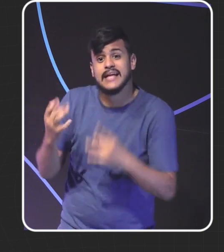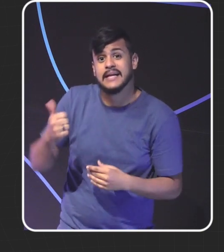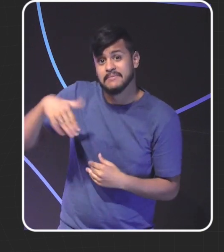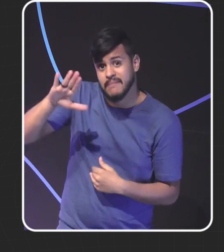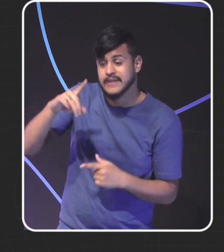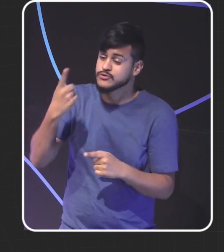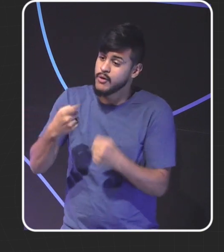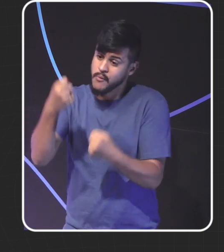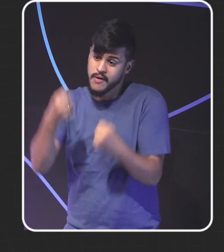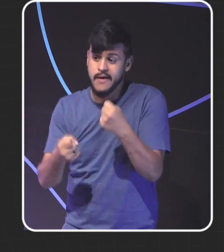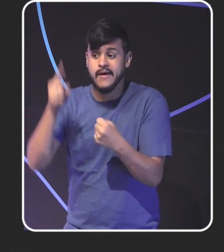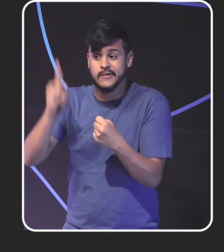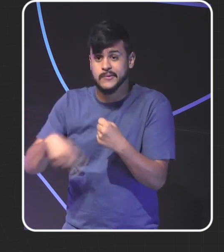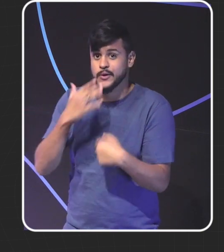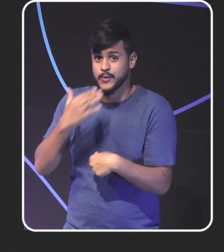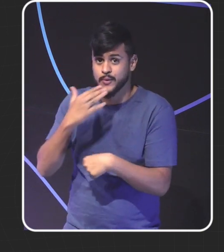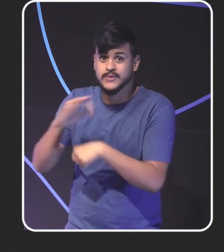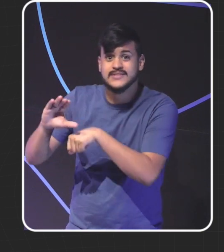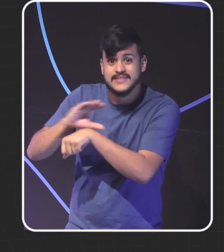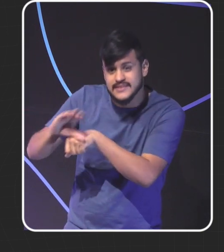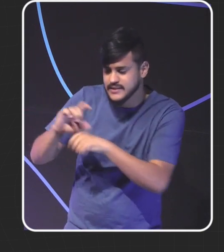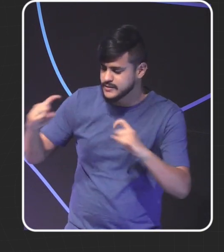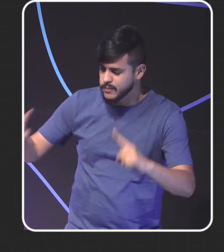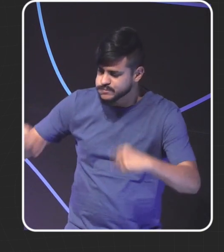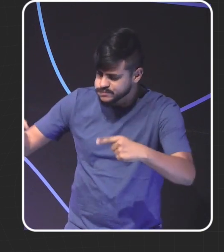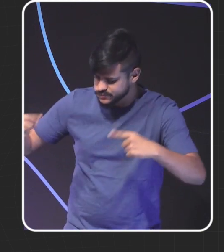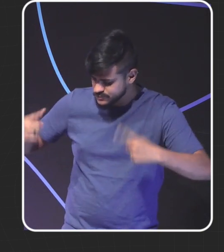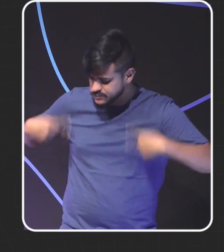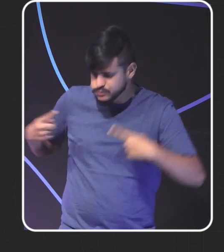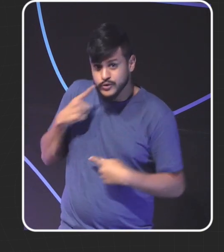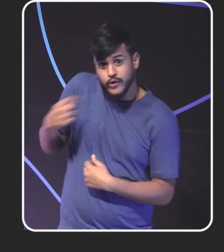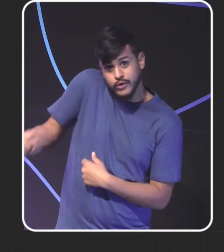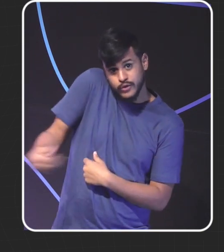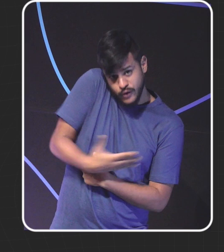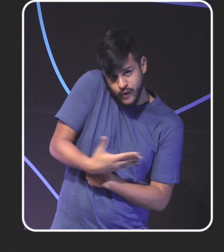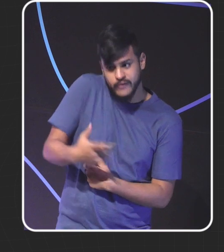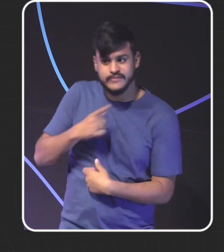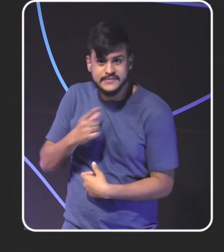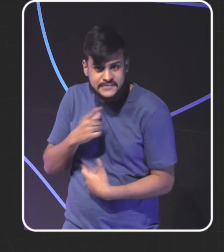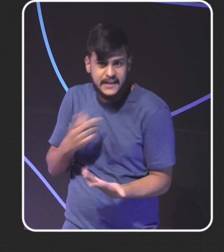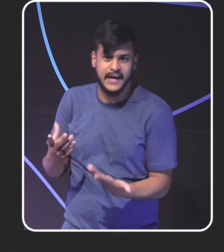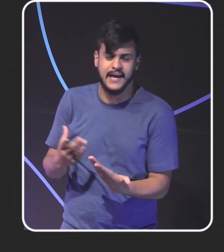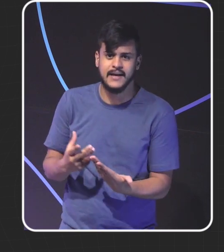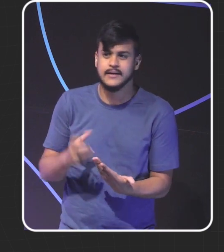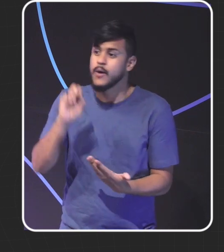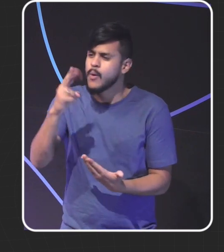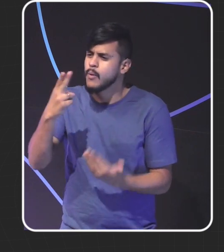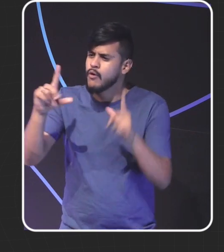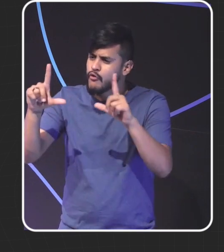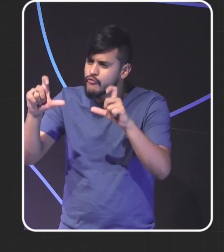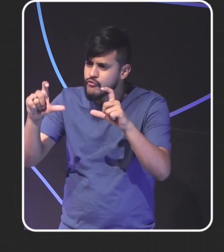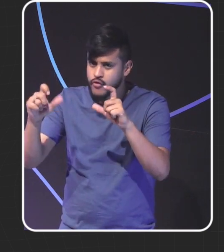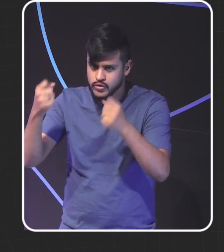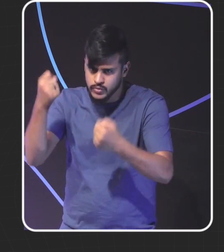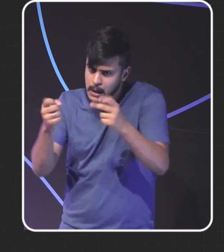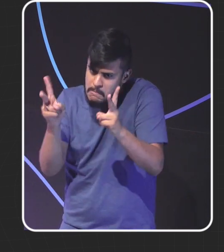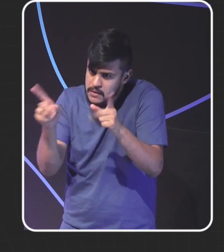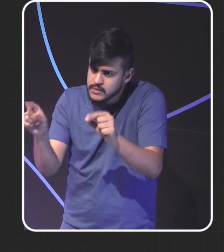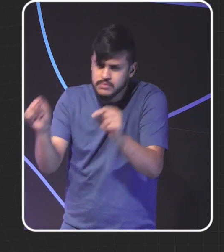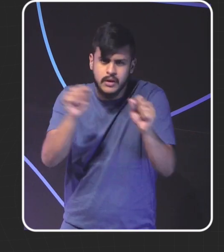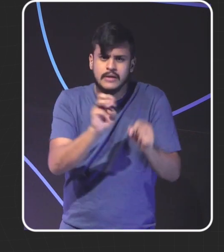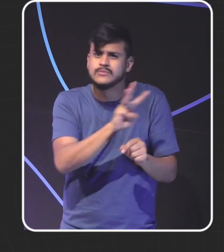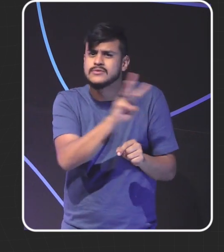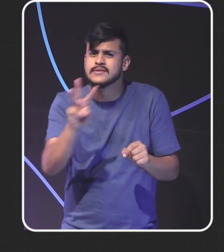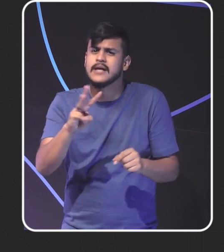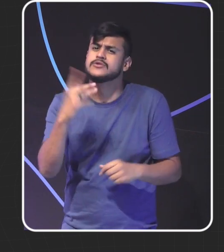carro cinza com as rodas novinhas. Se for a foto de um carro, por exemplo, num site só para